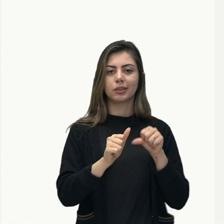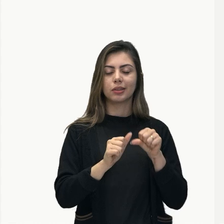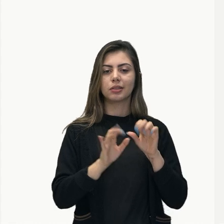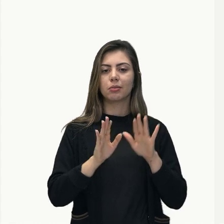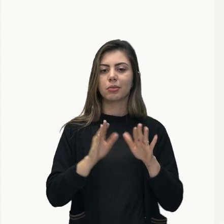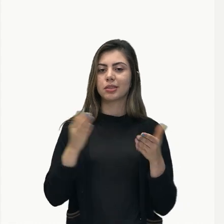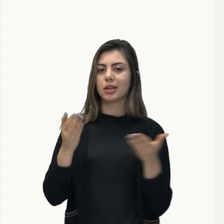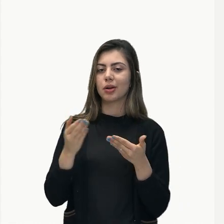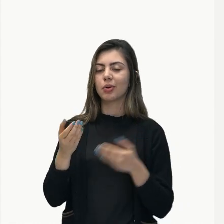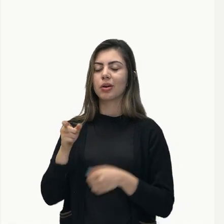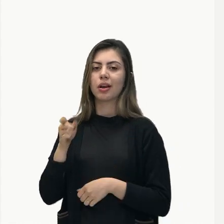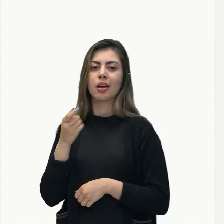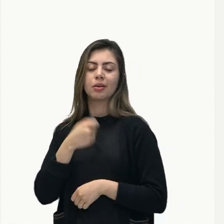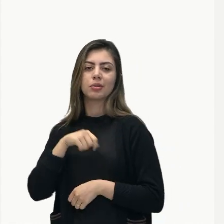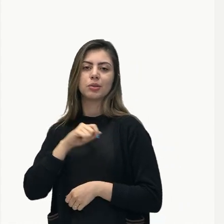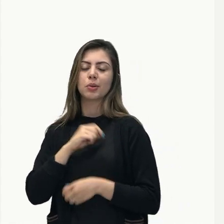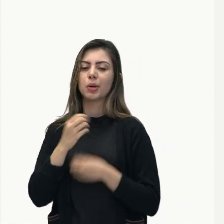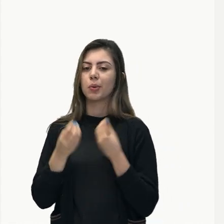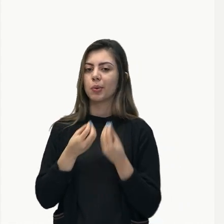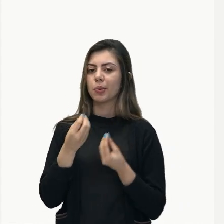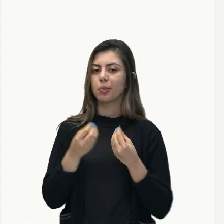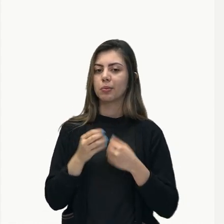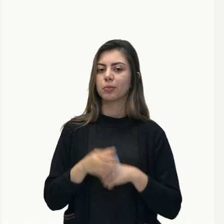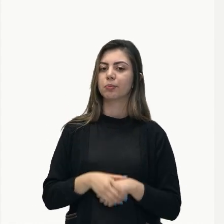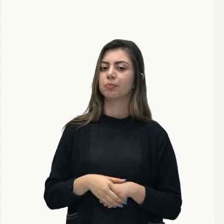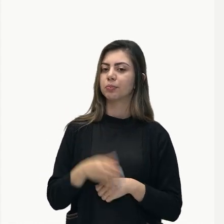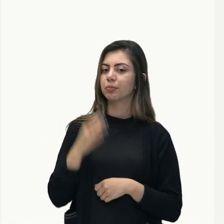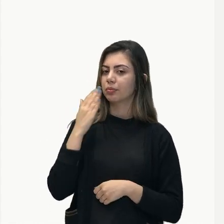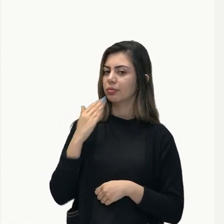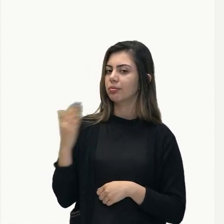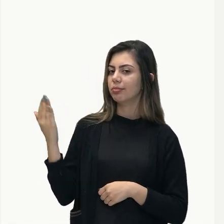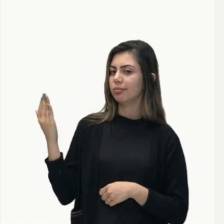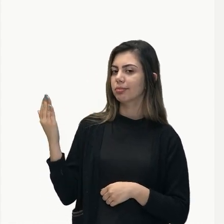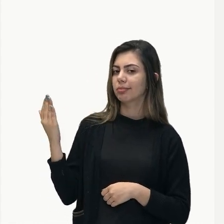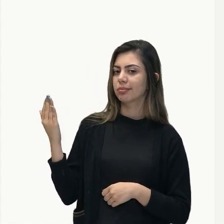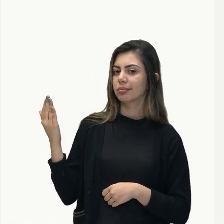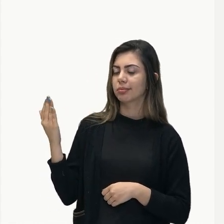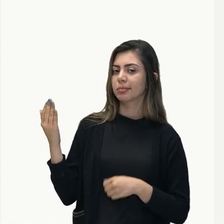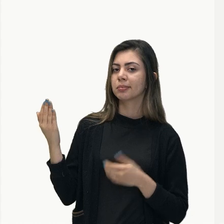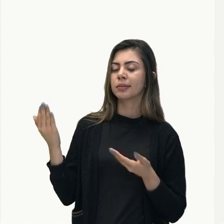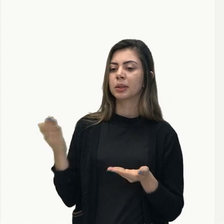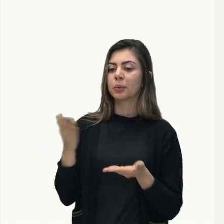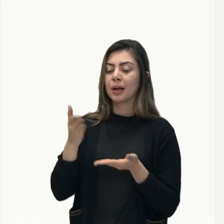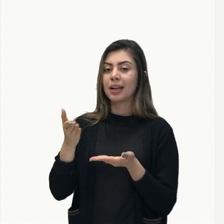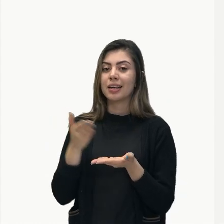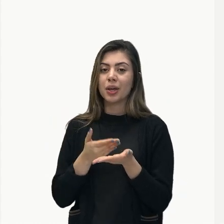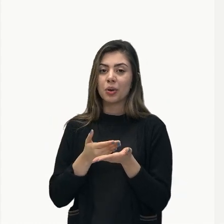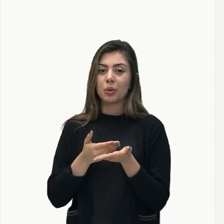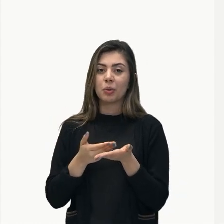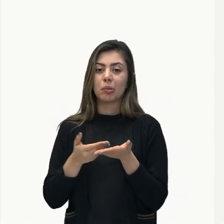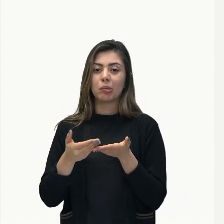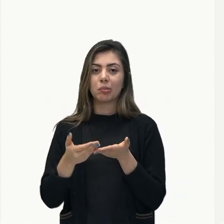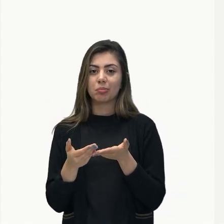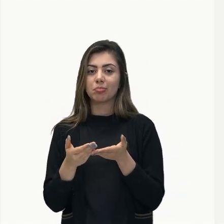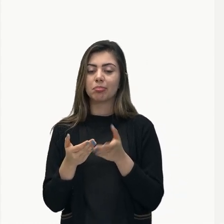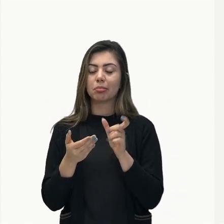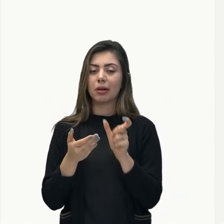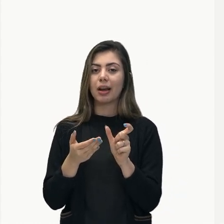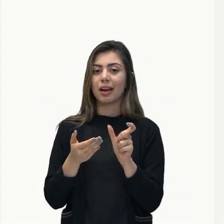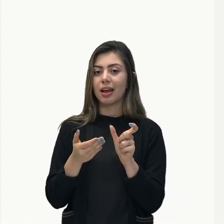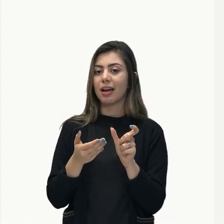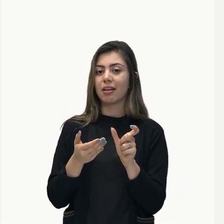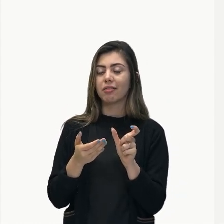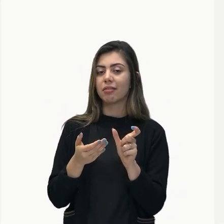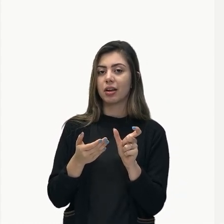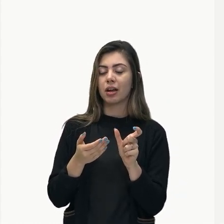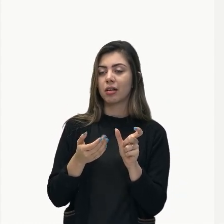Olha no espanhol como é interessante. Olha aqui, ó, nem raiz esse verbo tem, aqui é o símbolo do vazio, né? Ele não tem